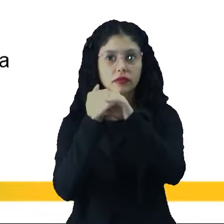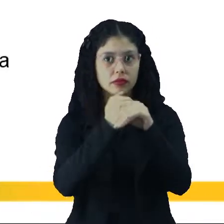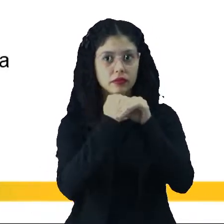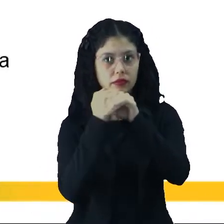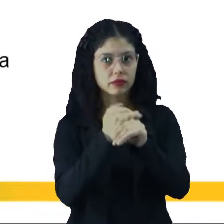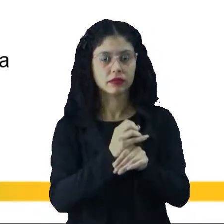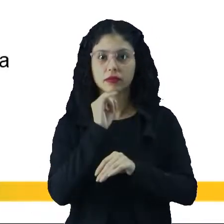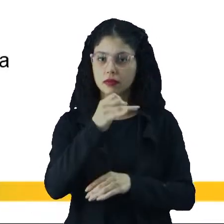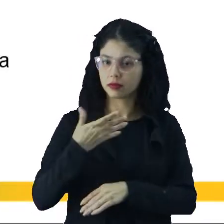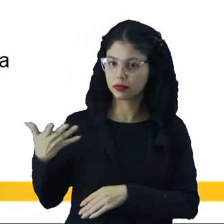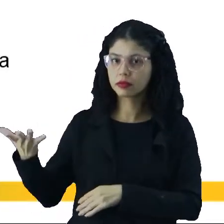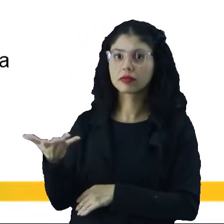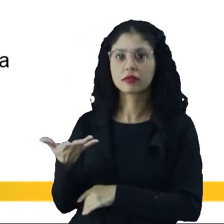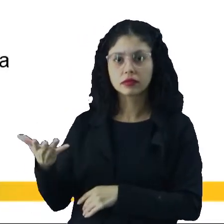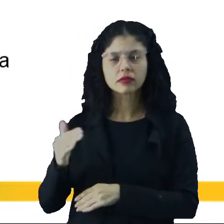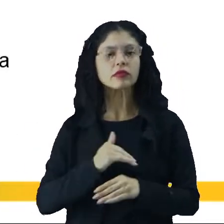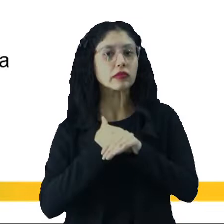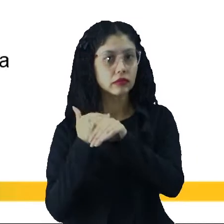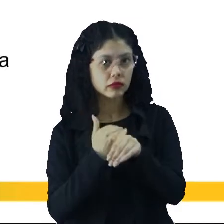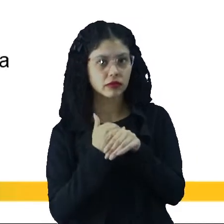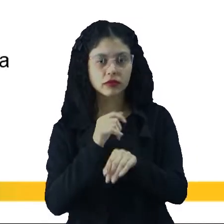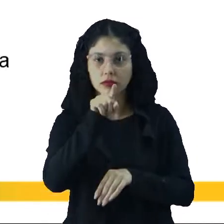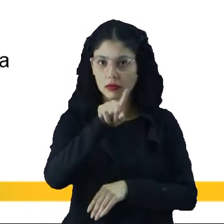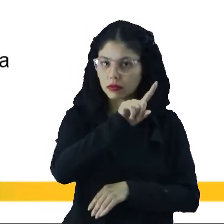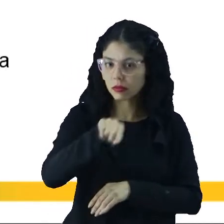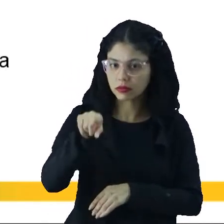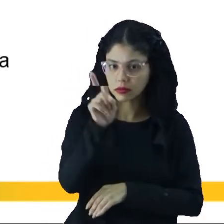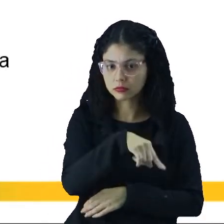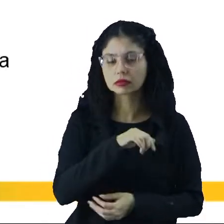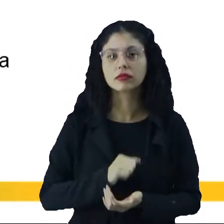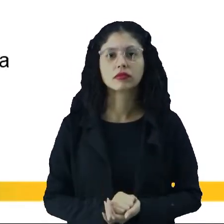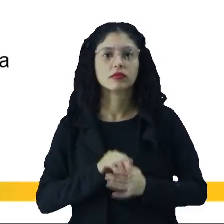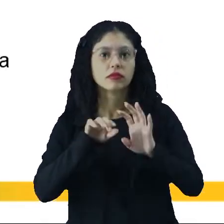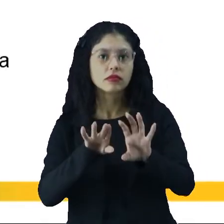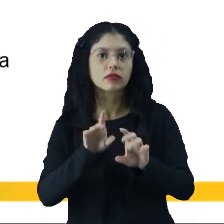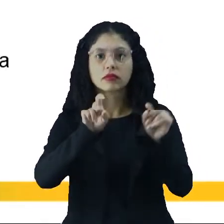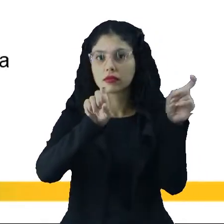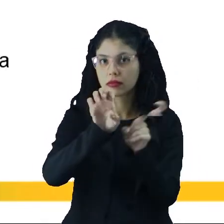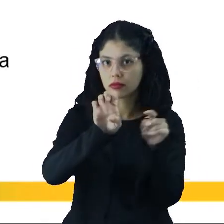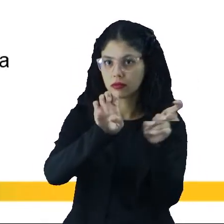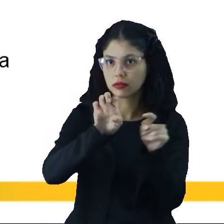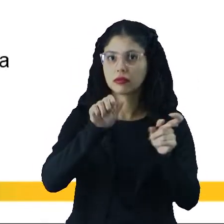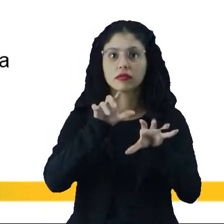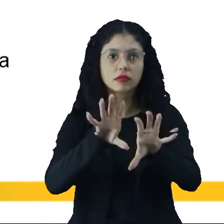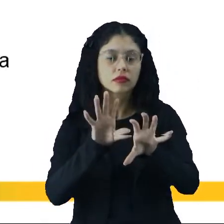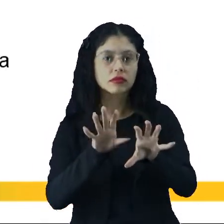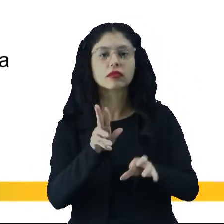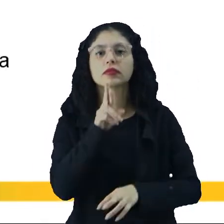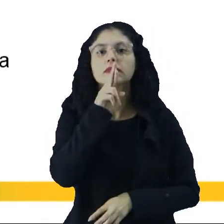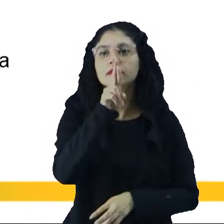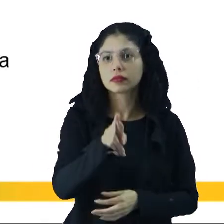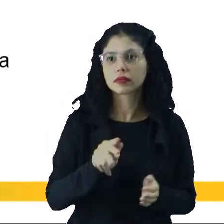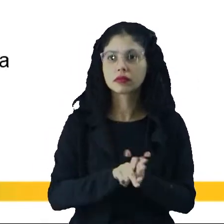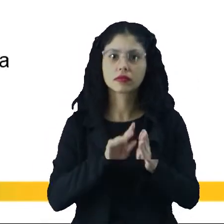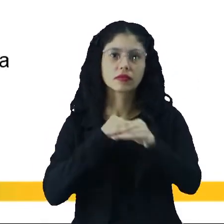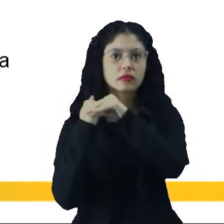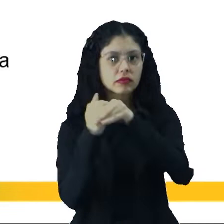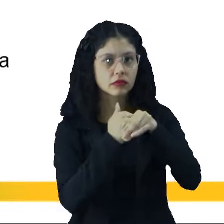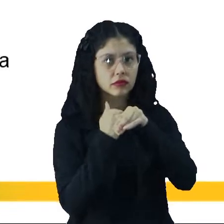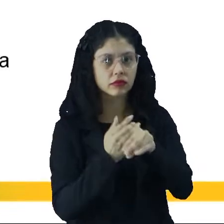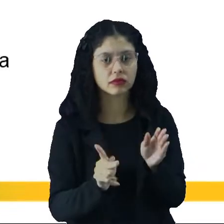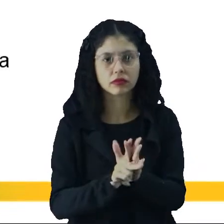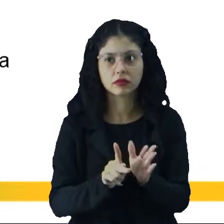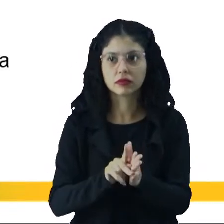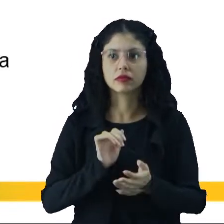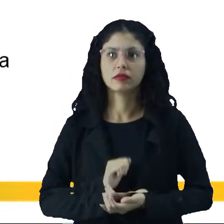Ó. Se as bases estão iguais, você cancela e desce os expoentes. Dessa maneira eu tenho um resultado pela igualdade